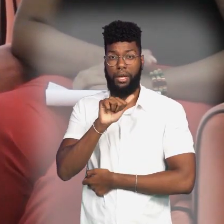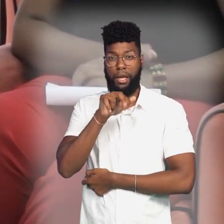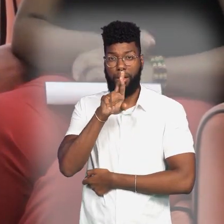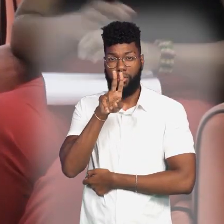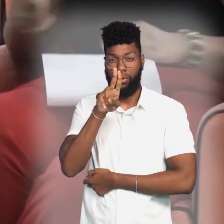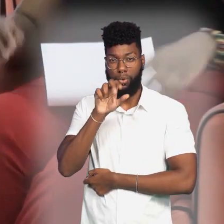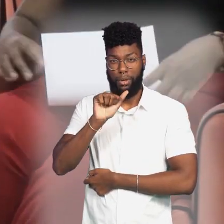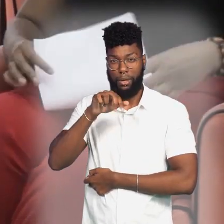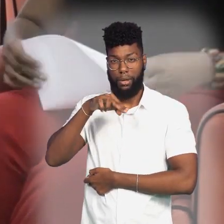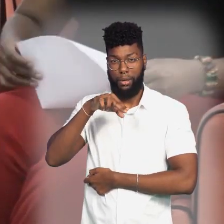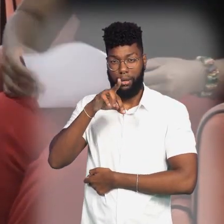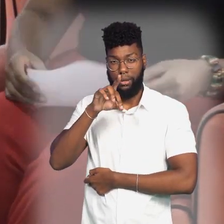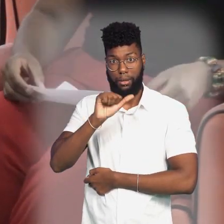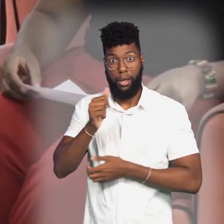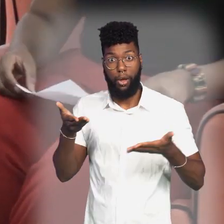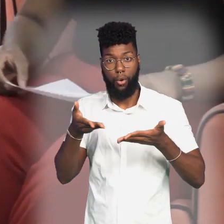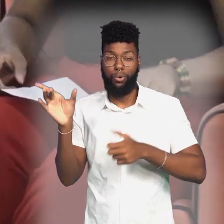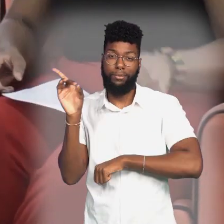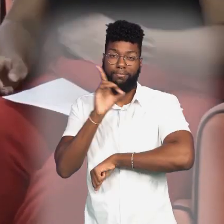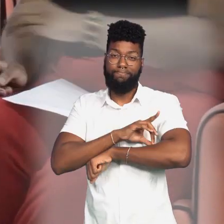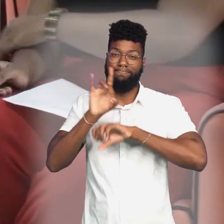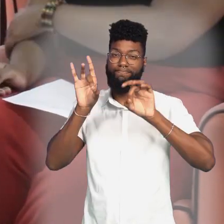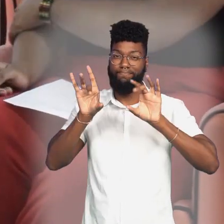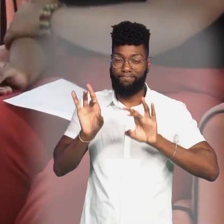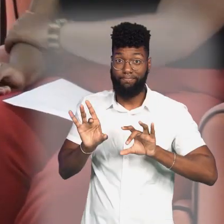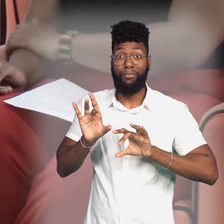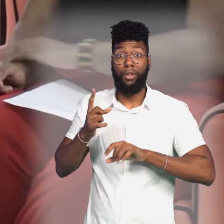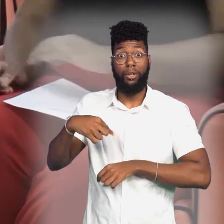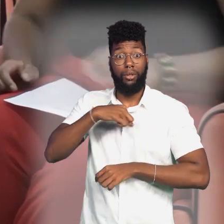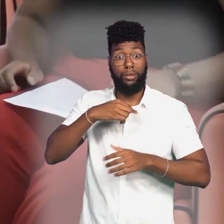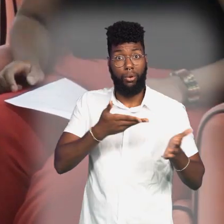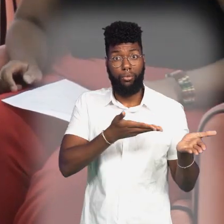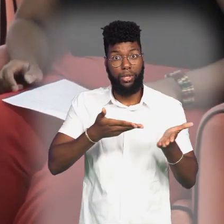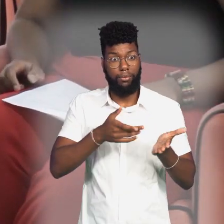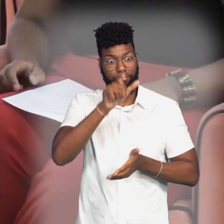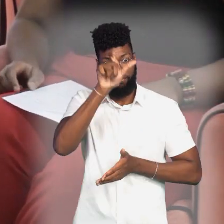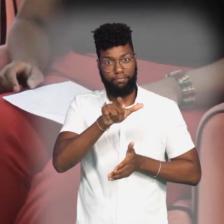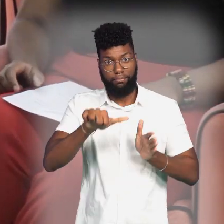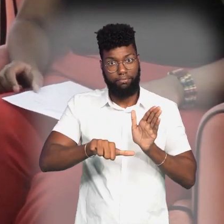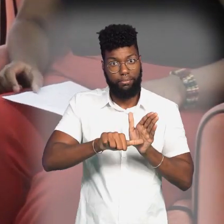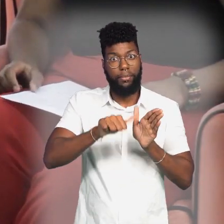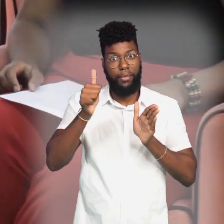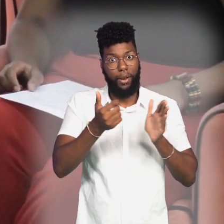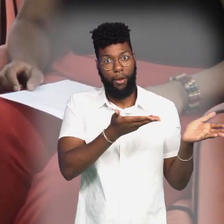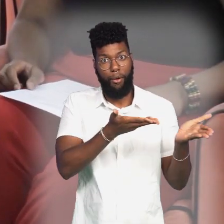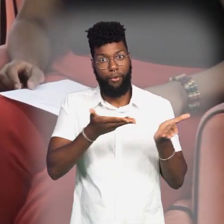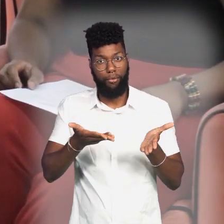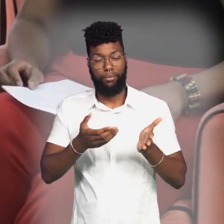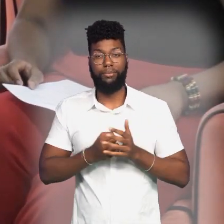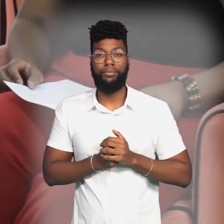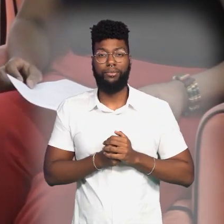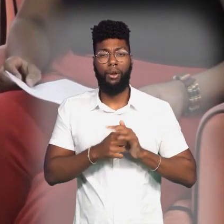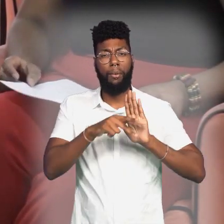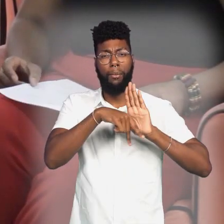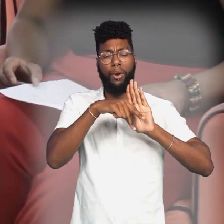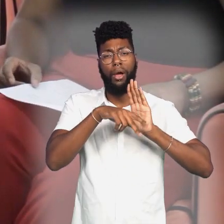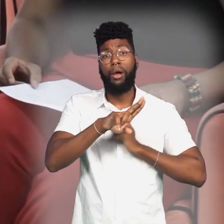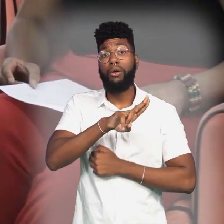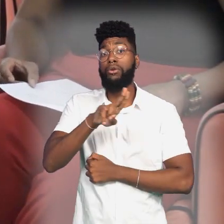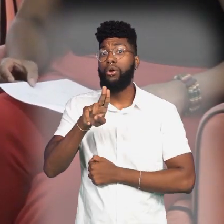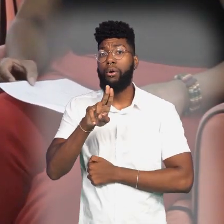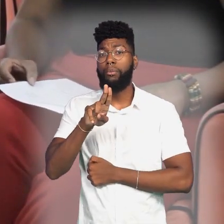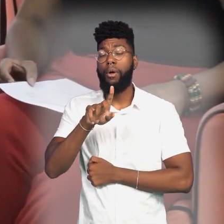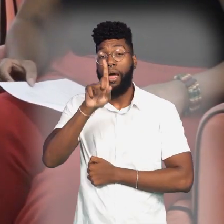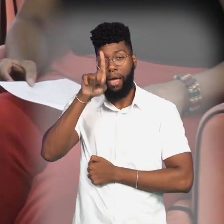E para esse dia tão especial, que a gente está trazendo o nosso primeiro convidado aqui. O nome do projeto ele